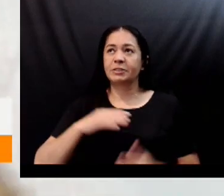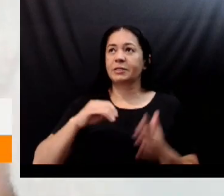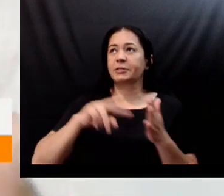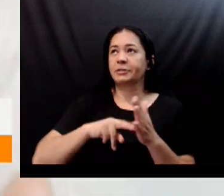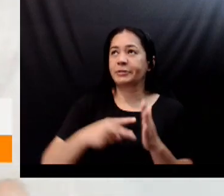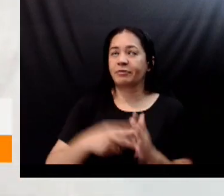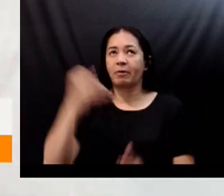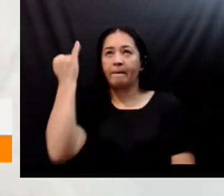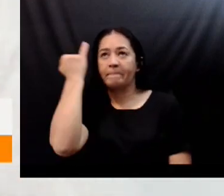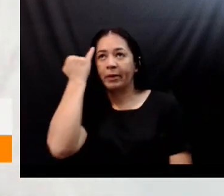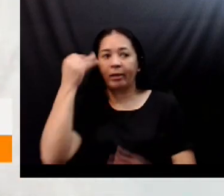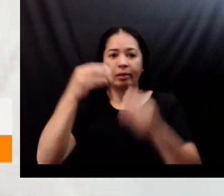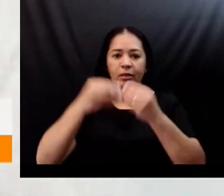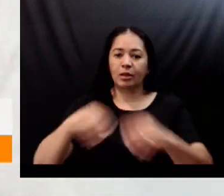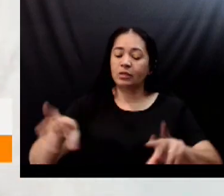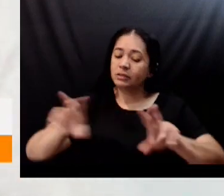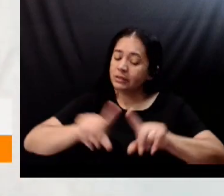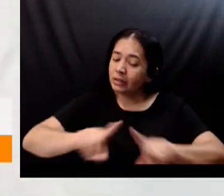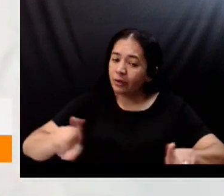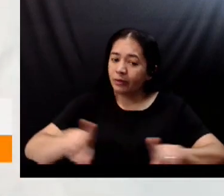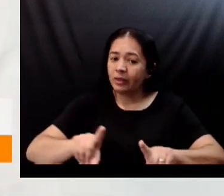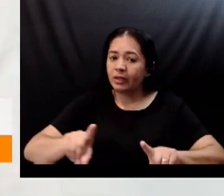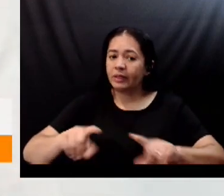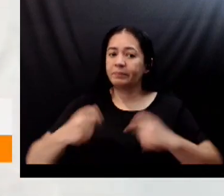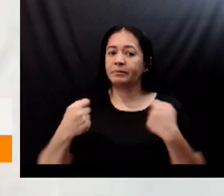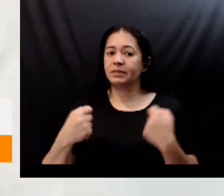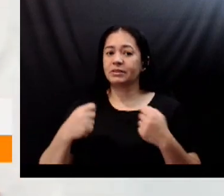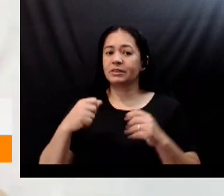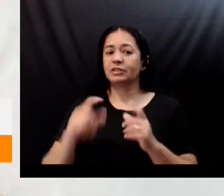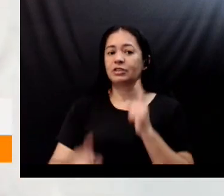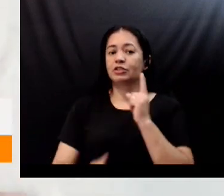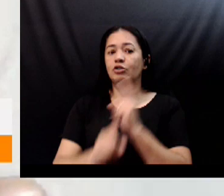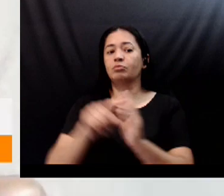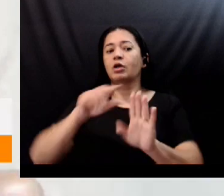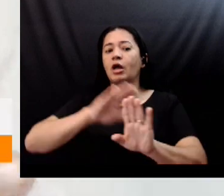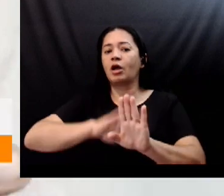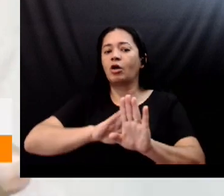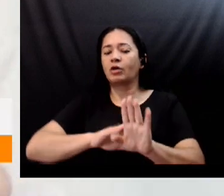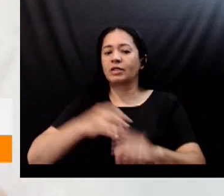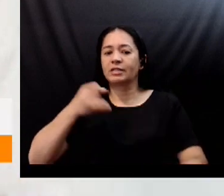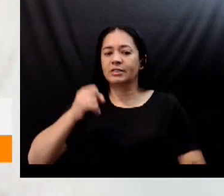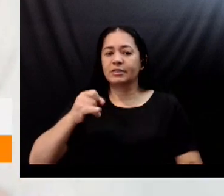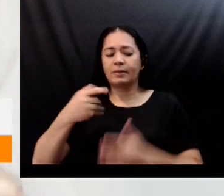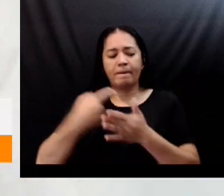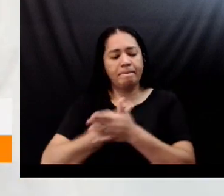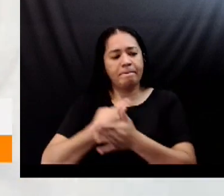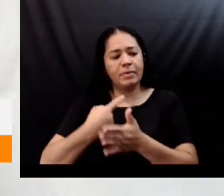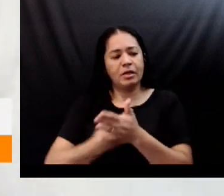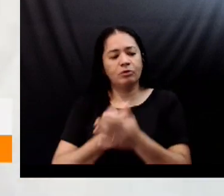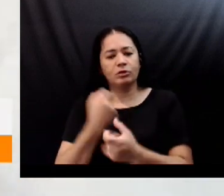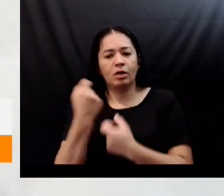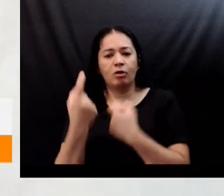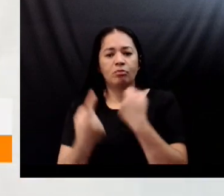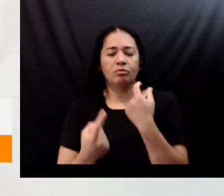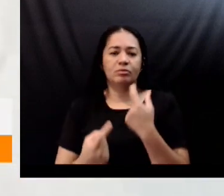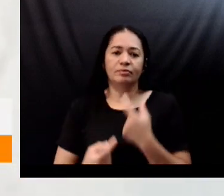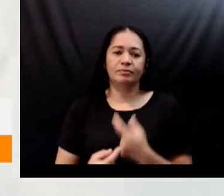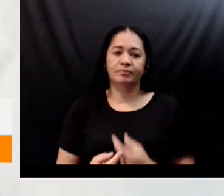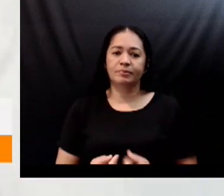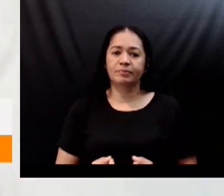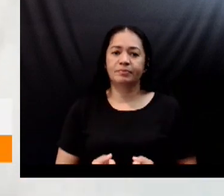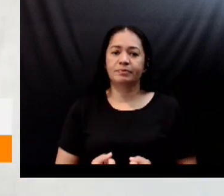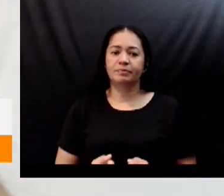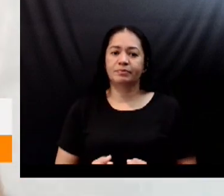precisa descobrir o que que está por trás disso. Então, se fazer algumas perguntas, como a Ana colocou, de se